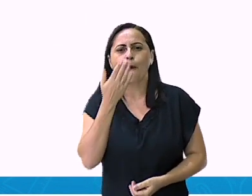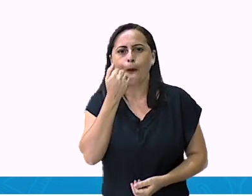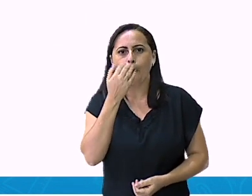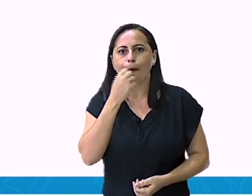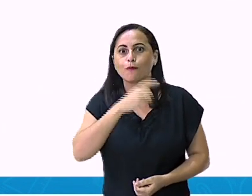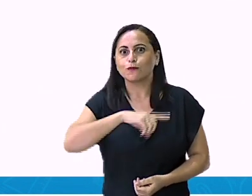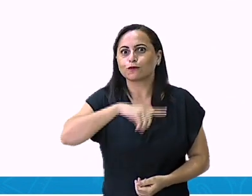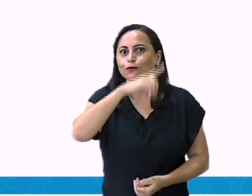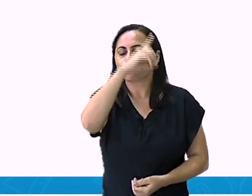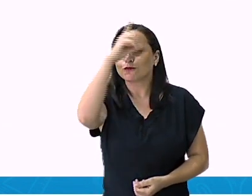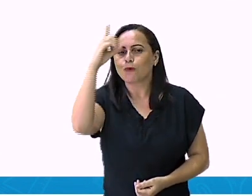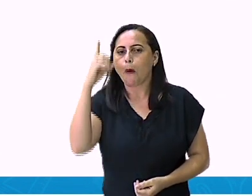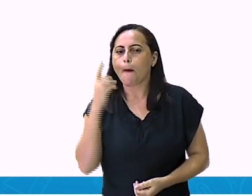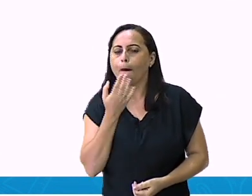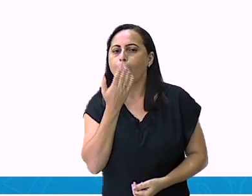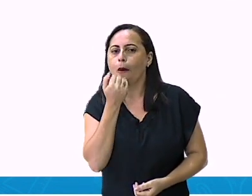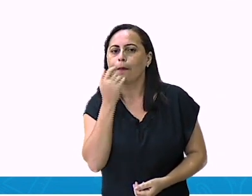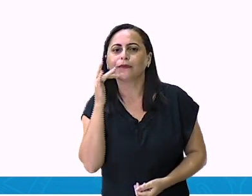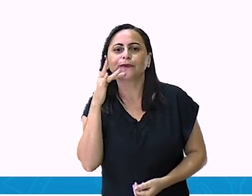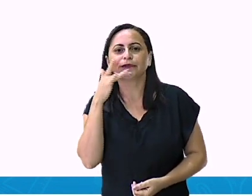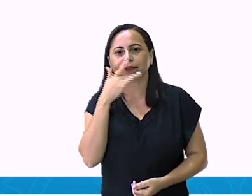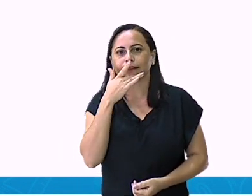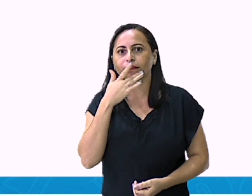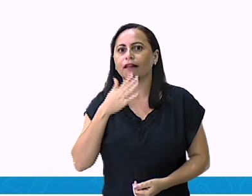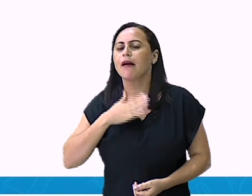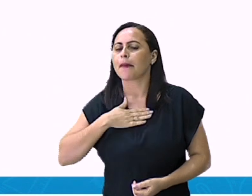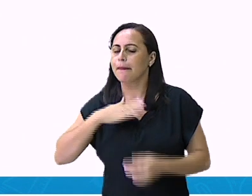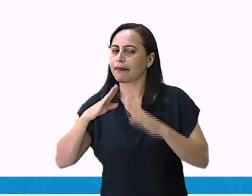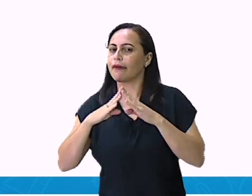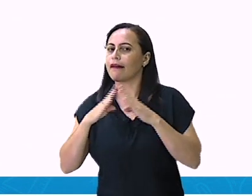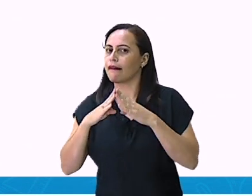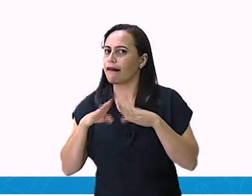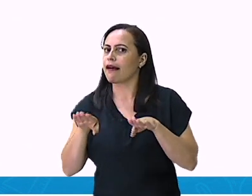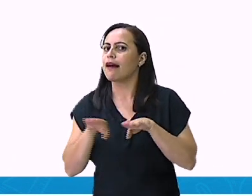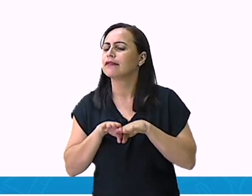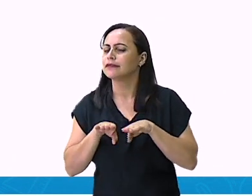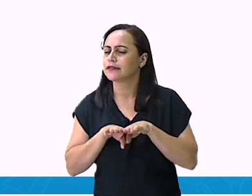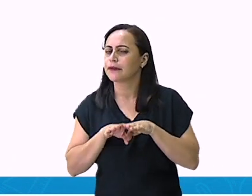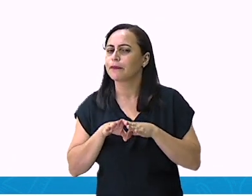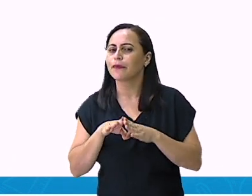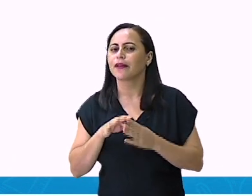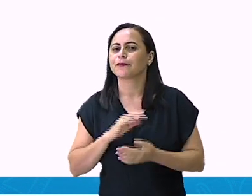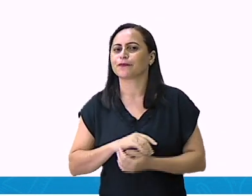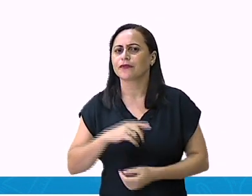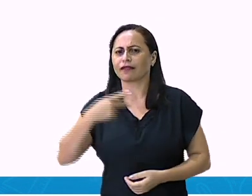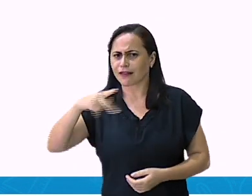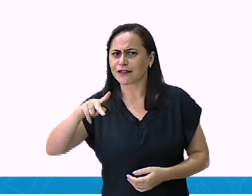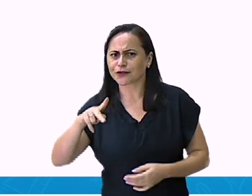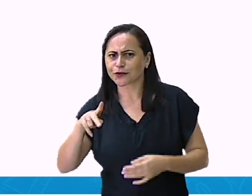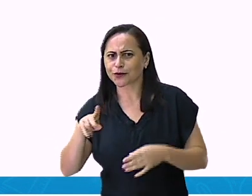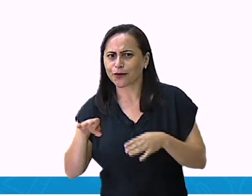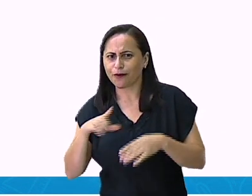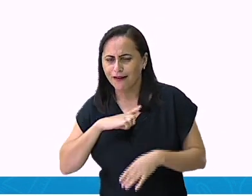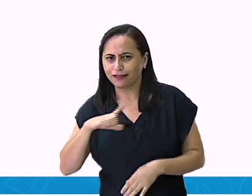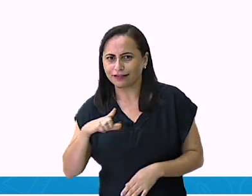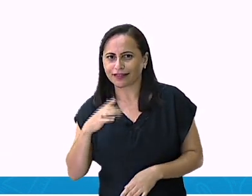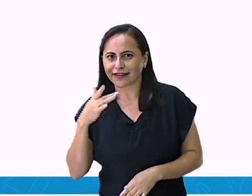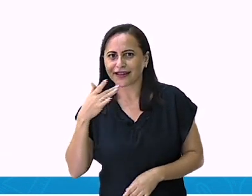casa mesmo, eu faço muitas coisas gostosas no domingo. E na sua casa, tem coisas gostosas no